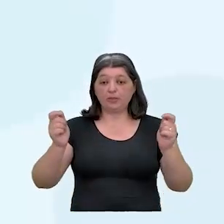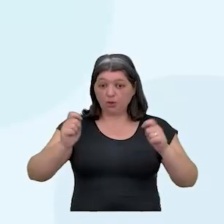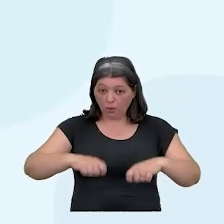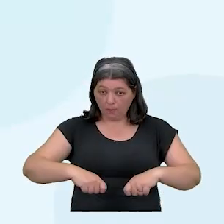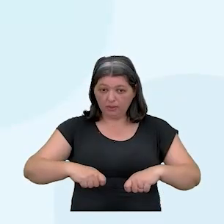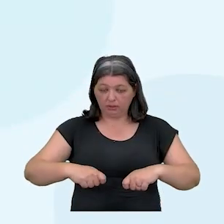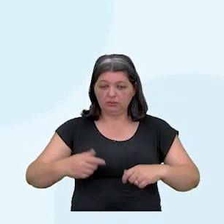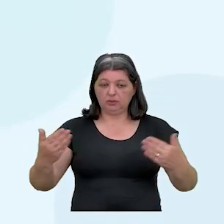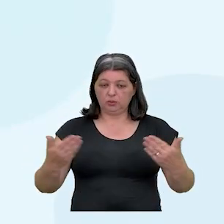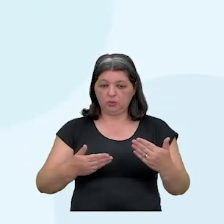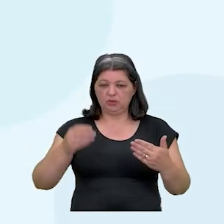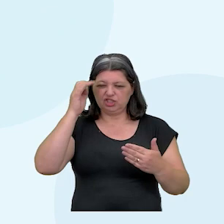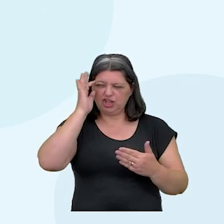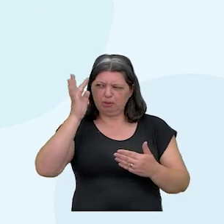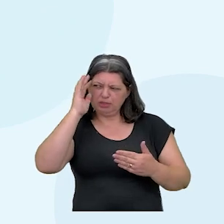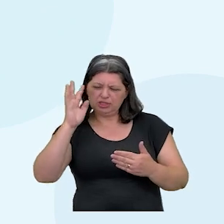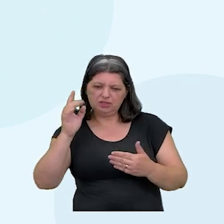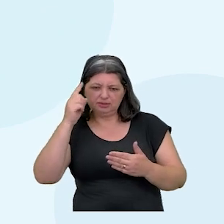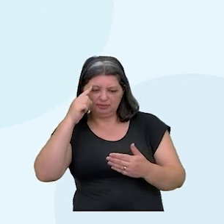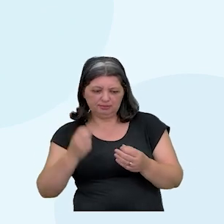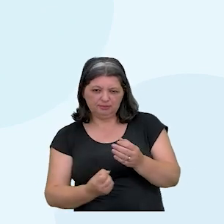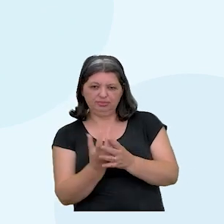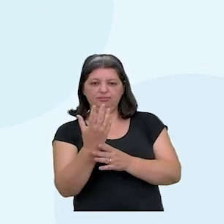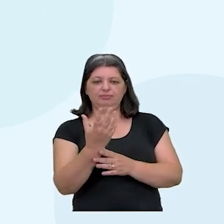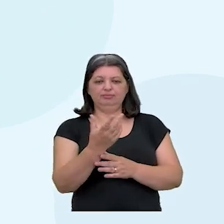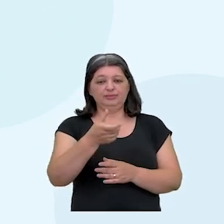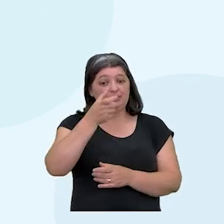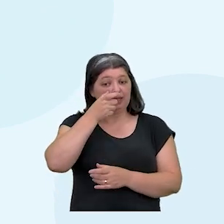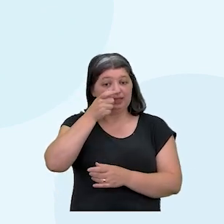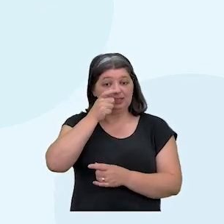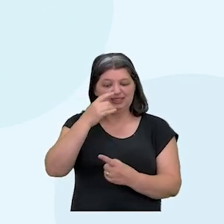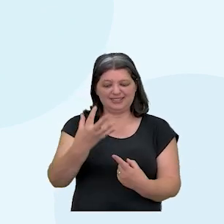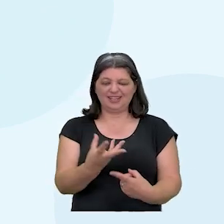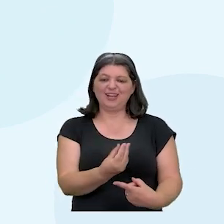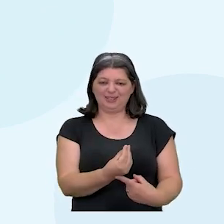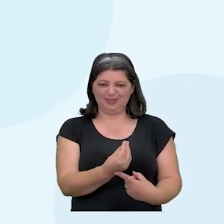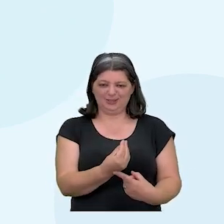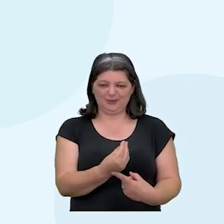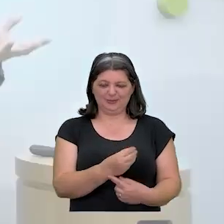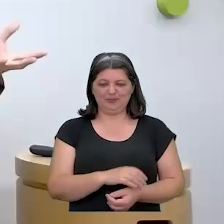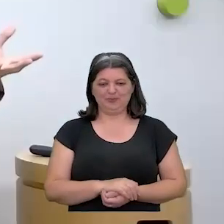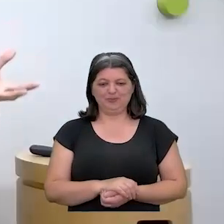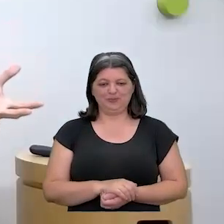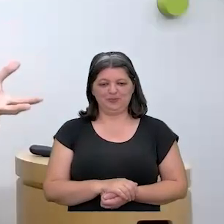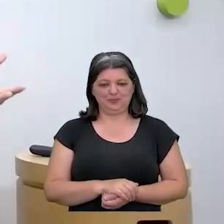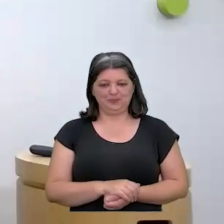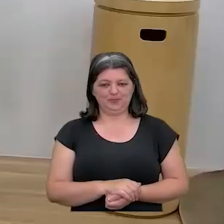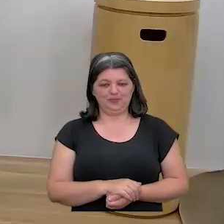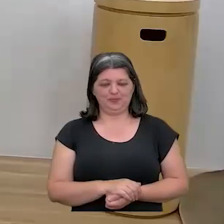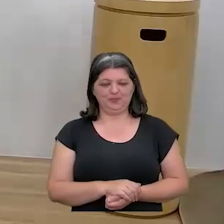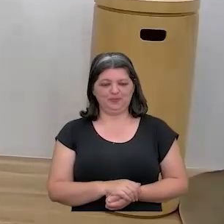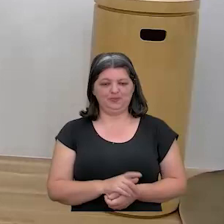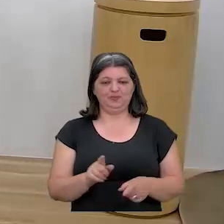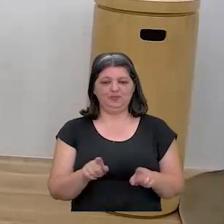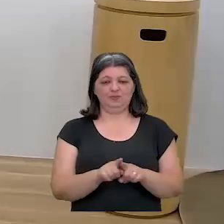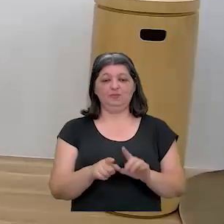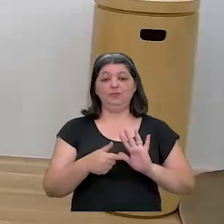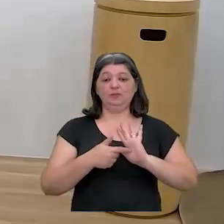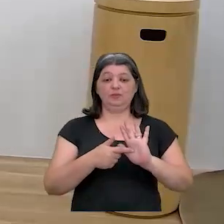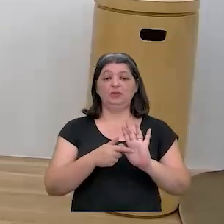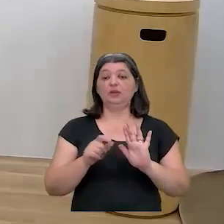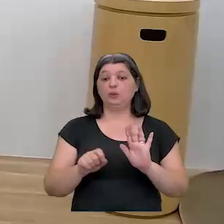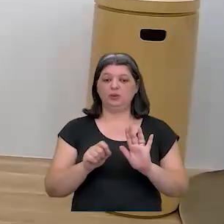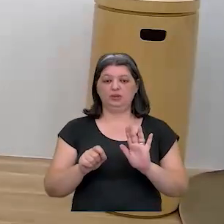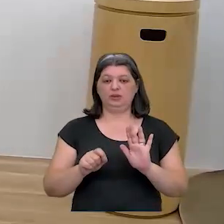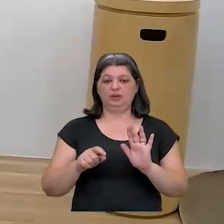hoje: imaginação criativa e interesse artístico. E falando em interesse artístico, né? Não poderia deixar de acontecer a